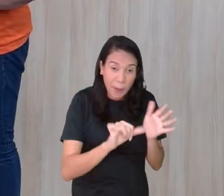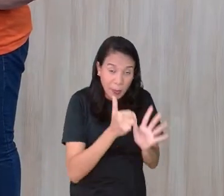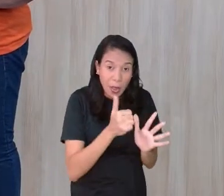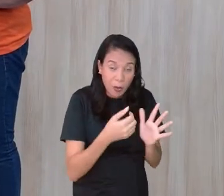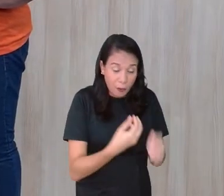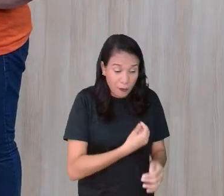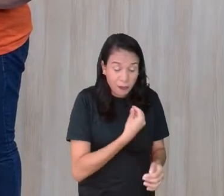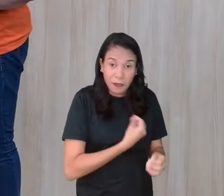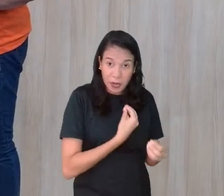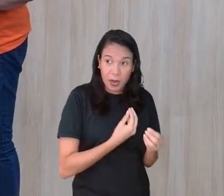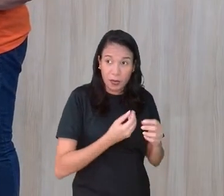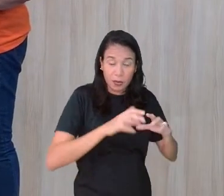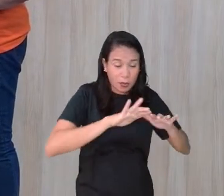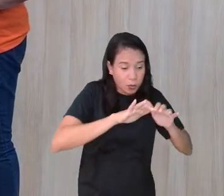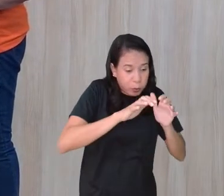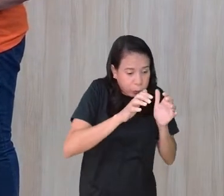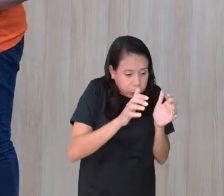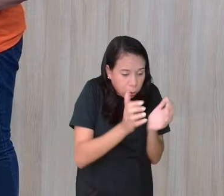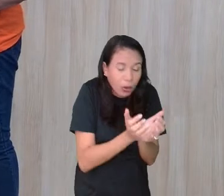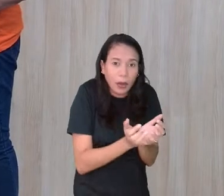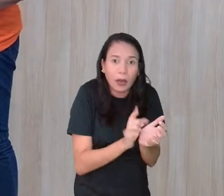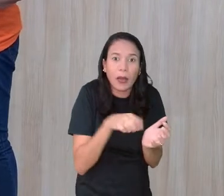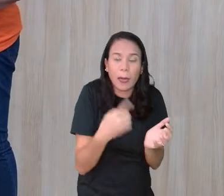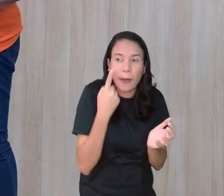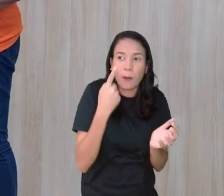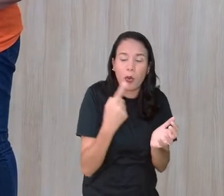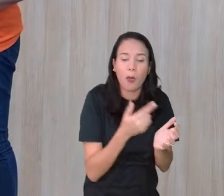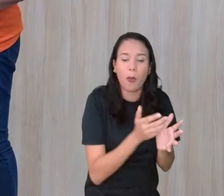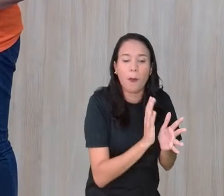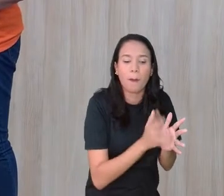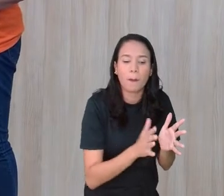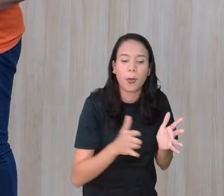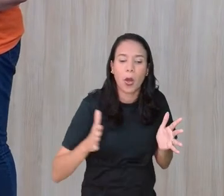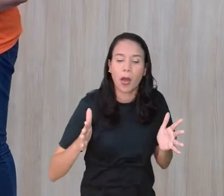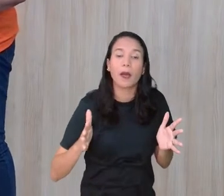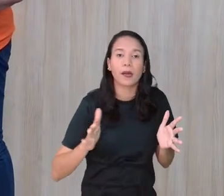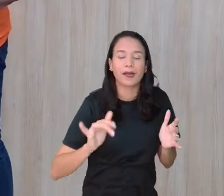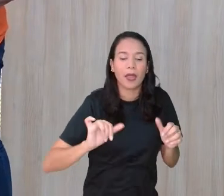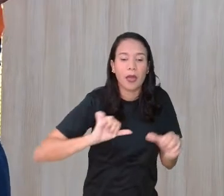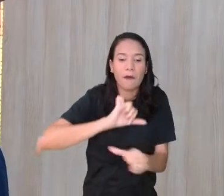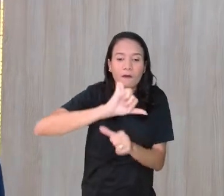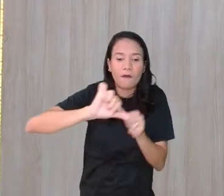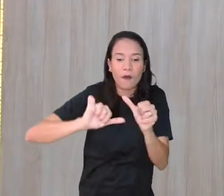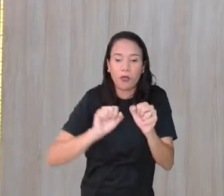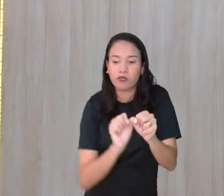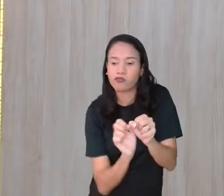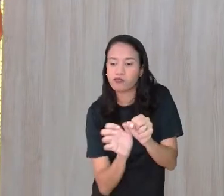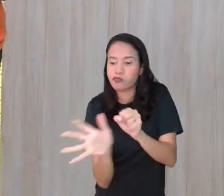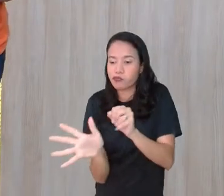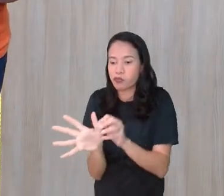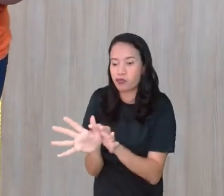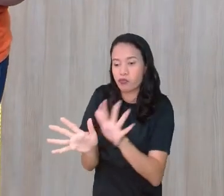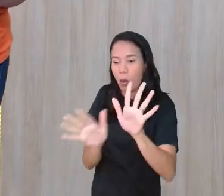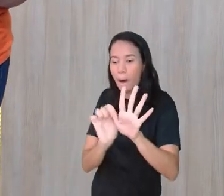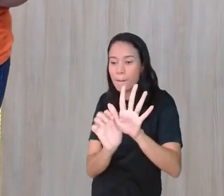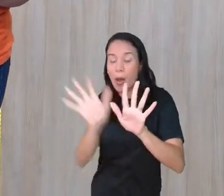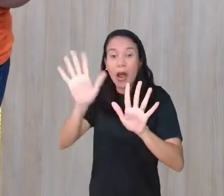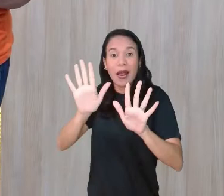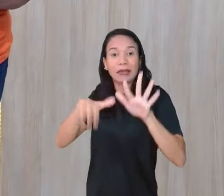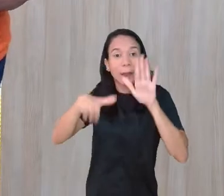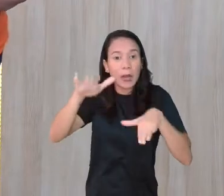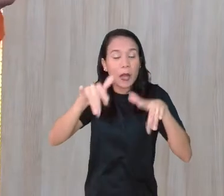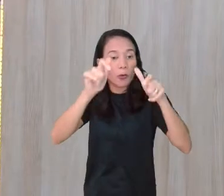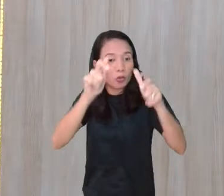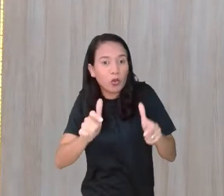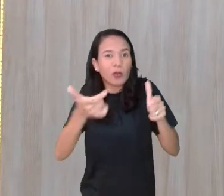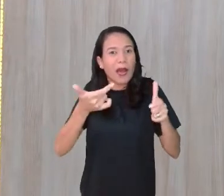seres vivos, os coacervados, e através de um processo de evolução, em cada ambiente, em cada